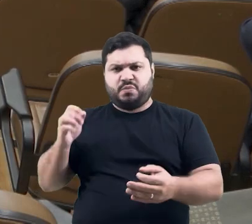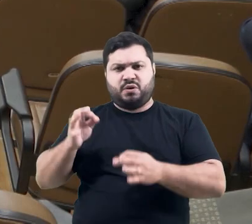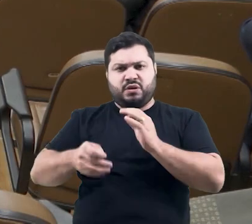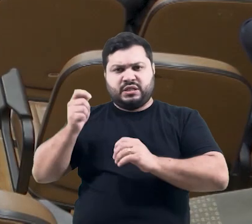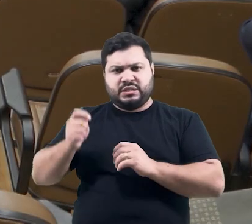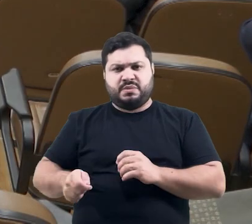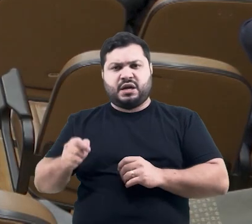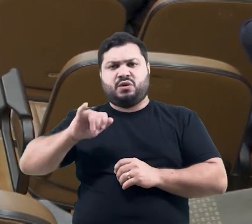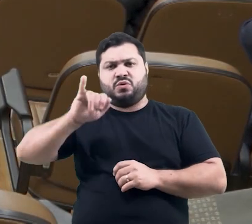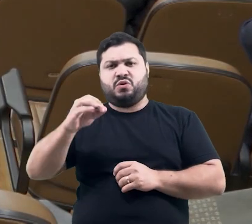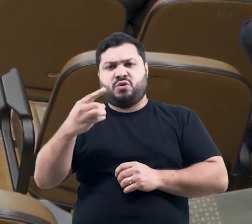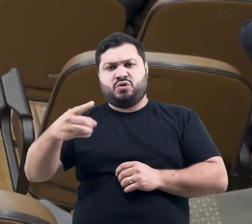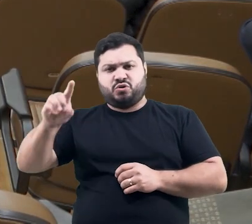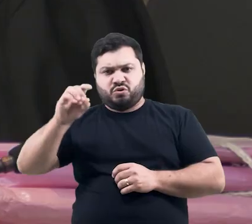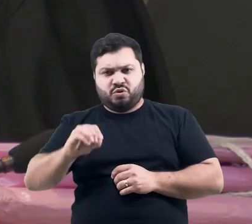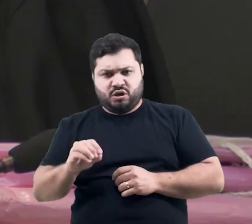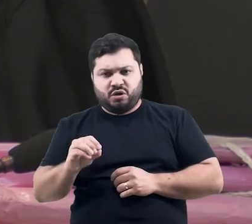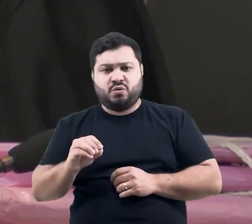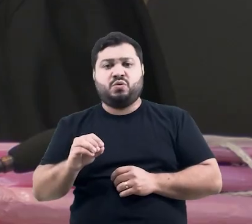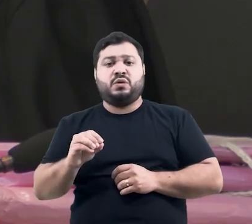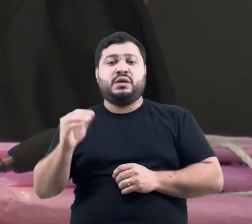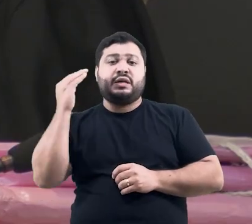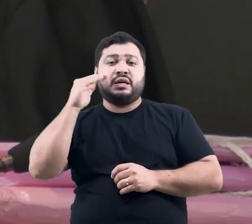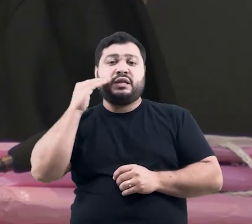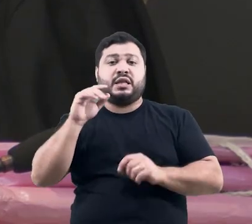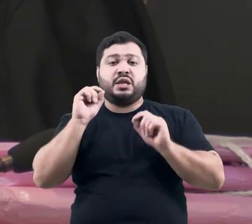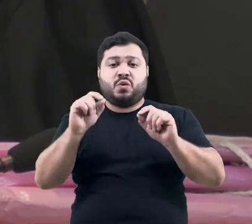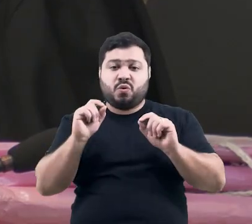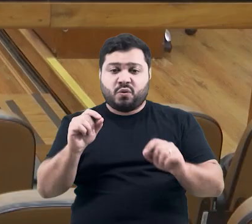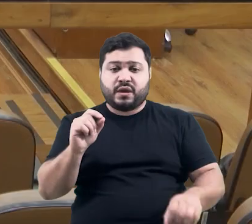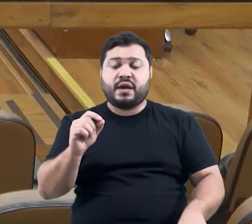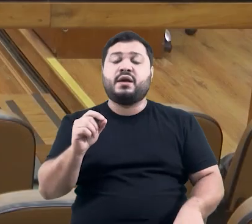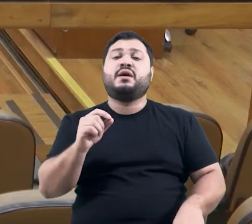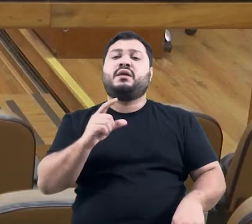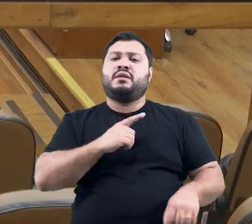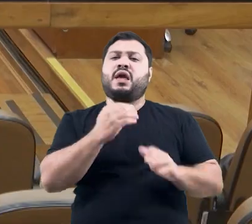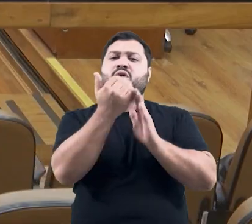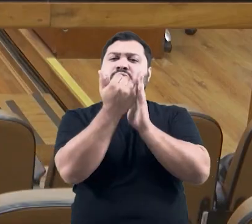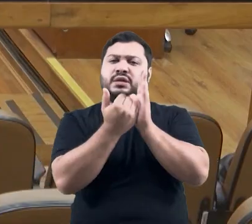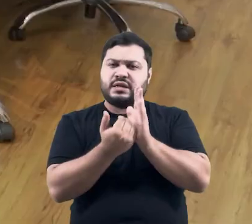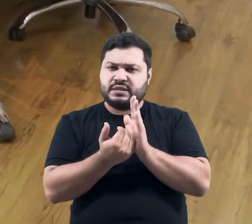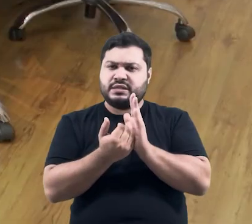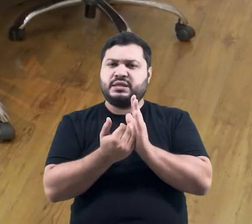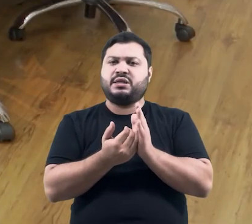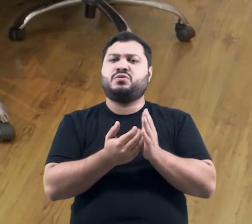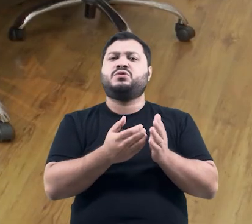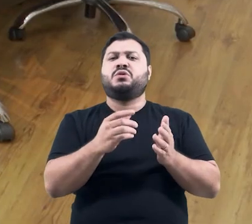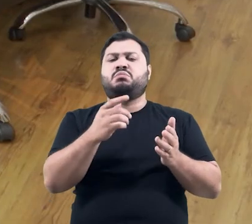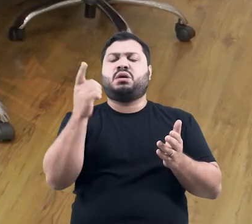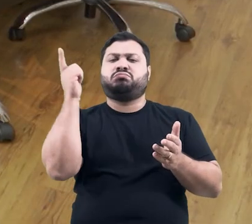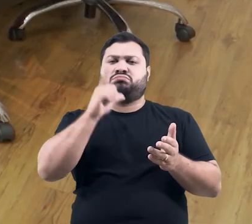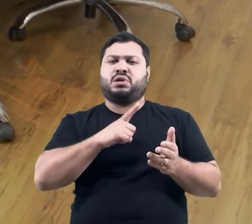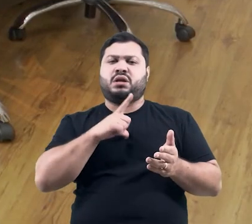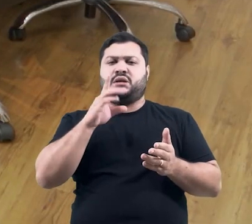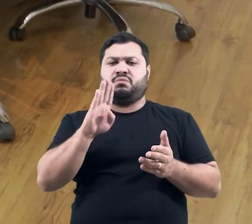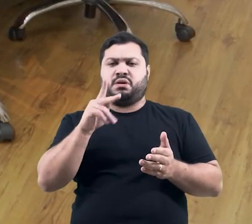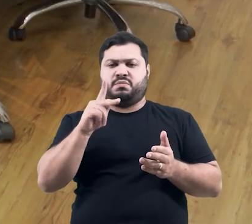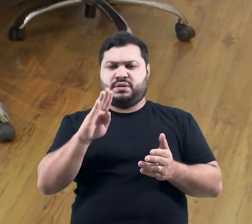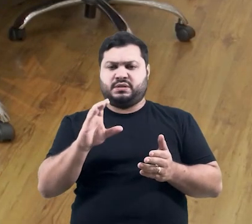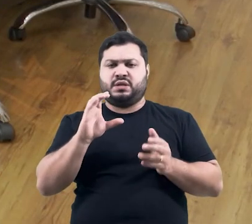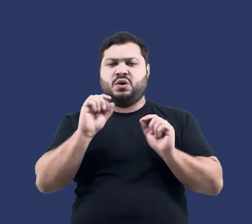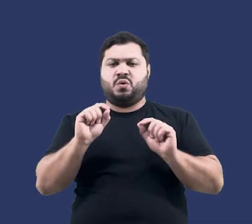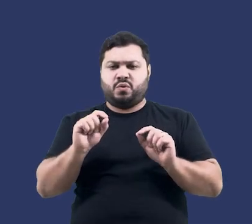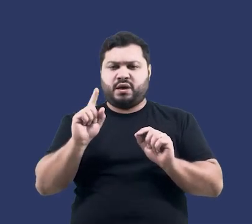foi relatado pelo desembargador federal João Luiz de Souza, que entendeu terem sido cumpridos os requisitos para receber o